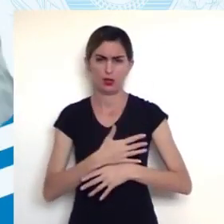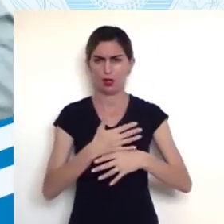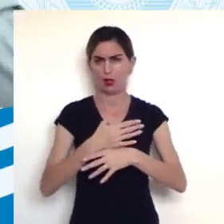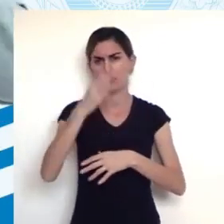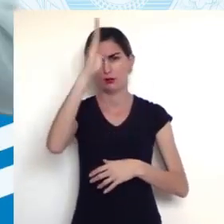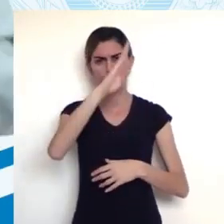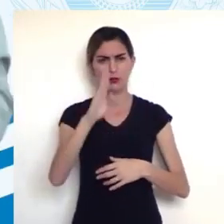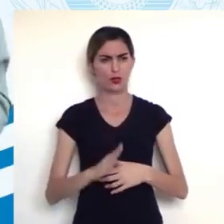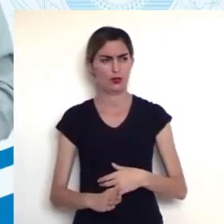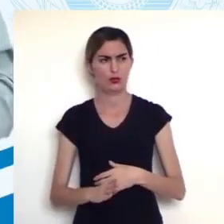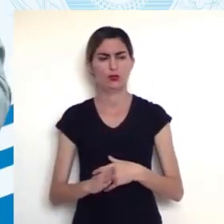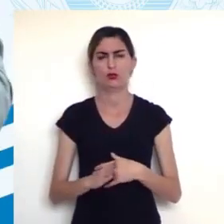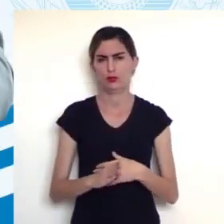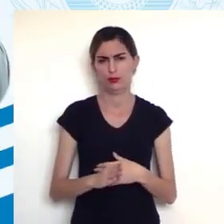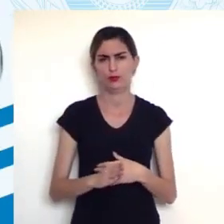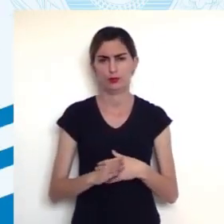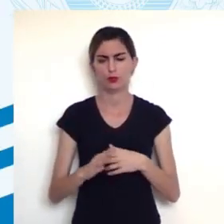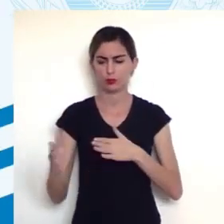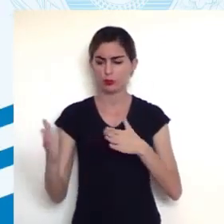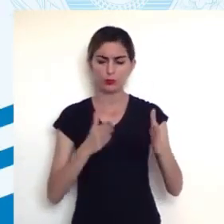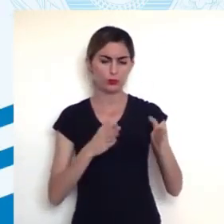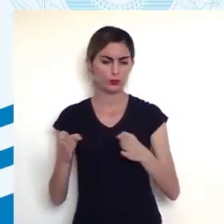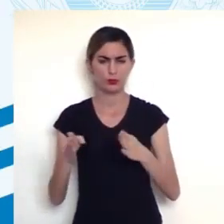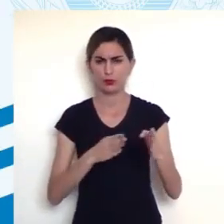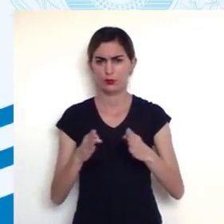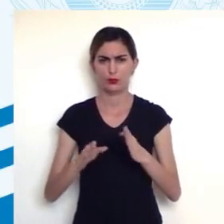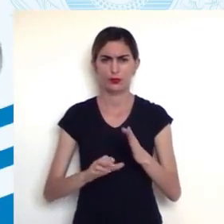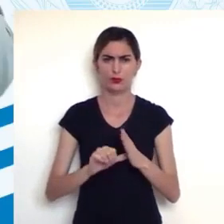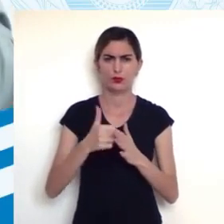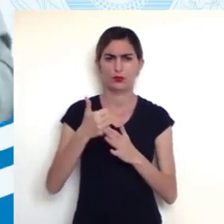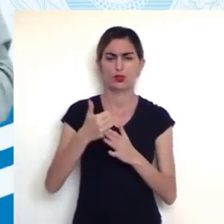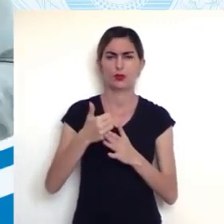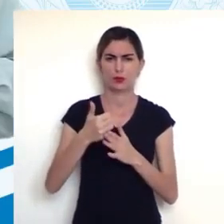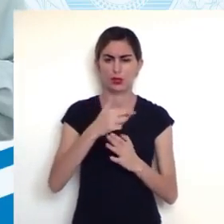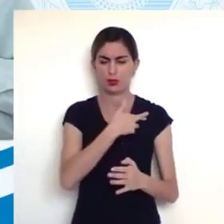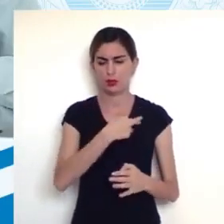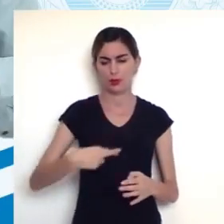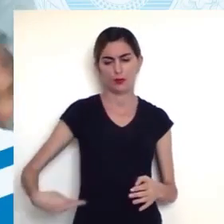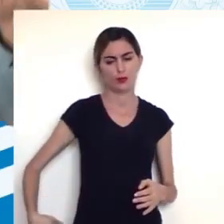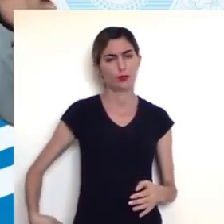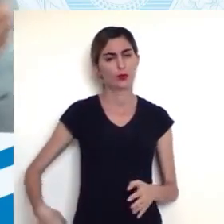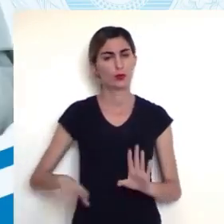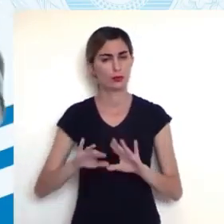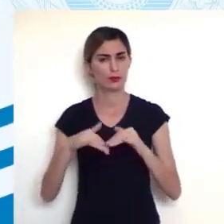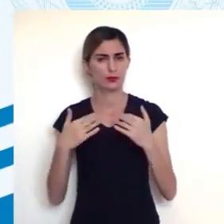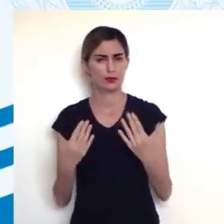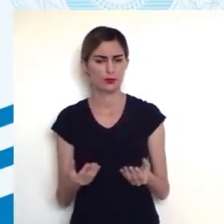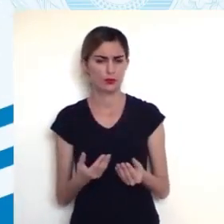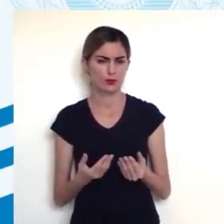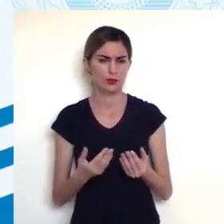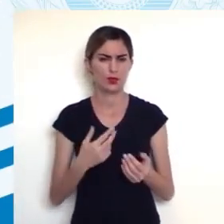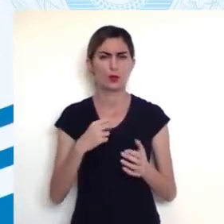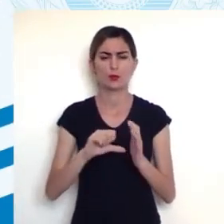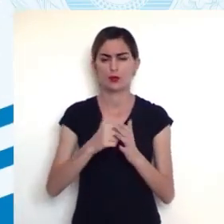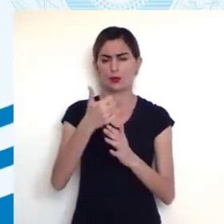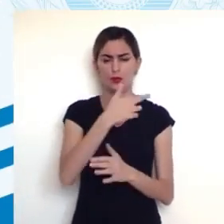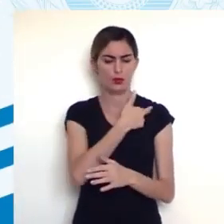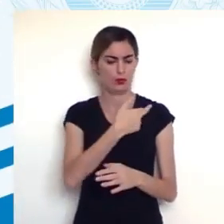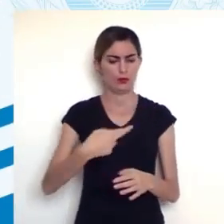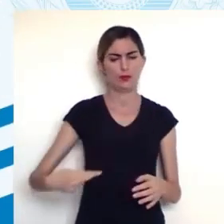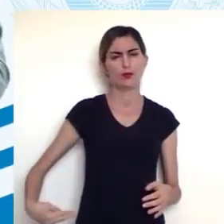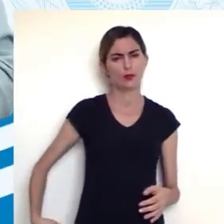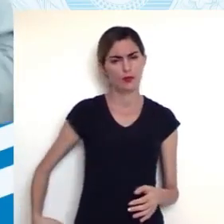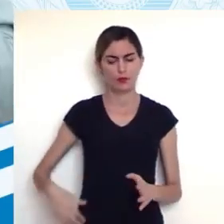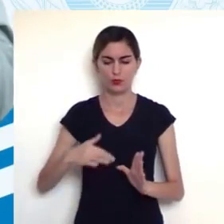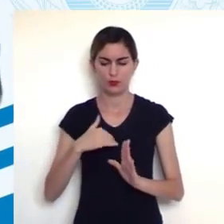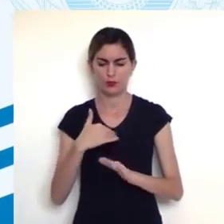cidades brasileiras durante a Primeira República. Então, durante a Primeira